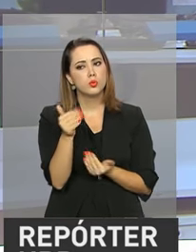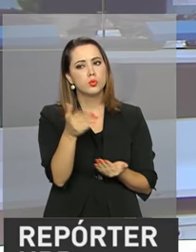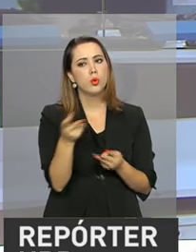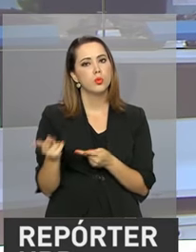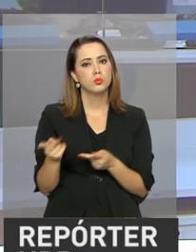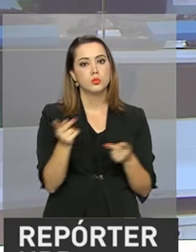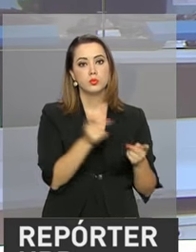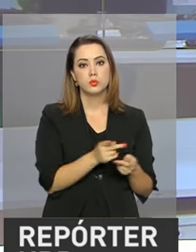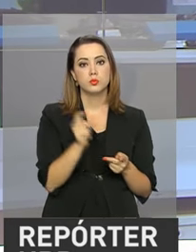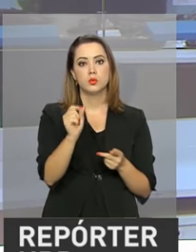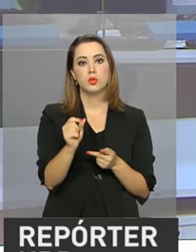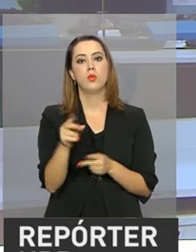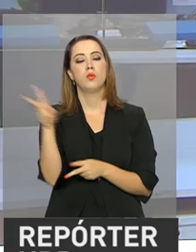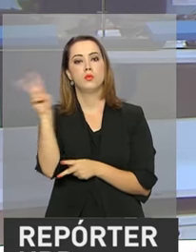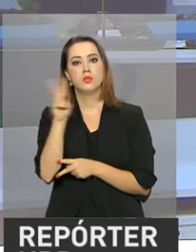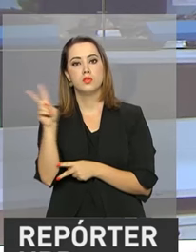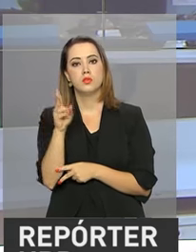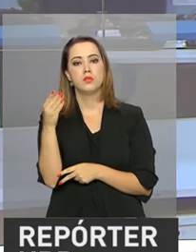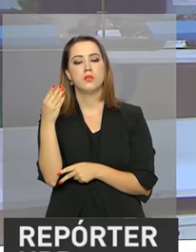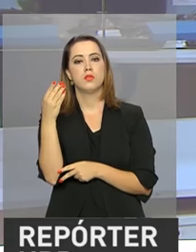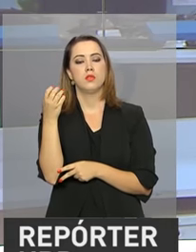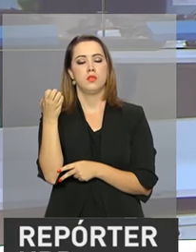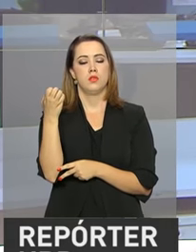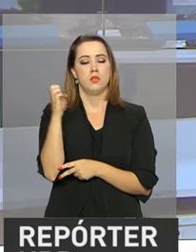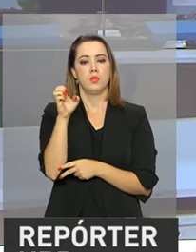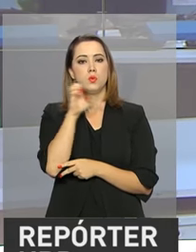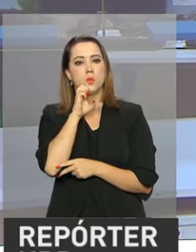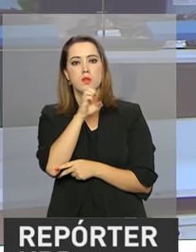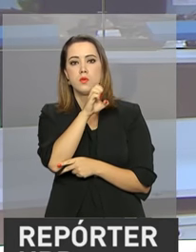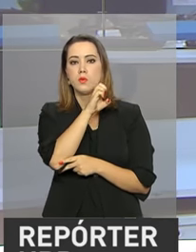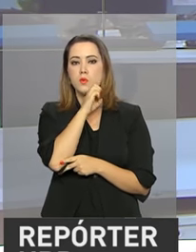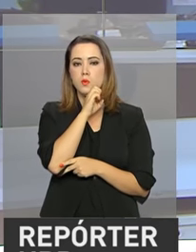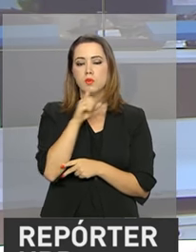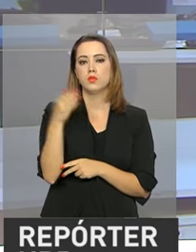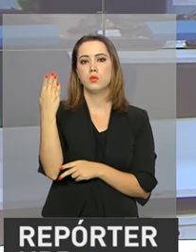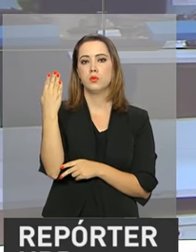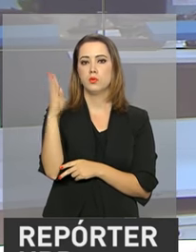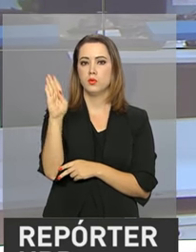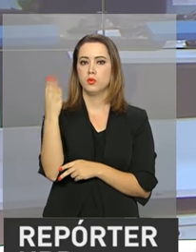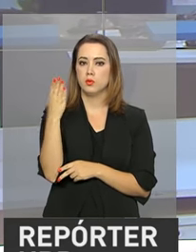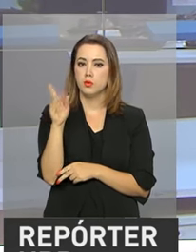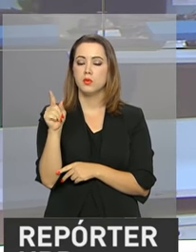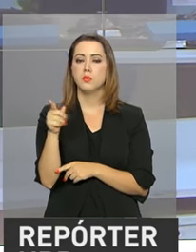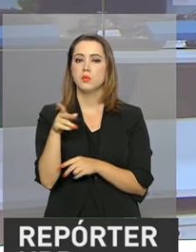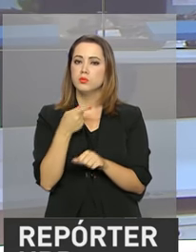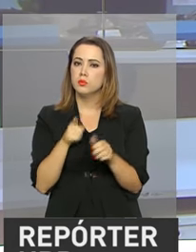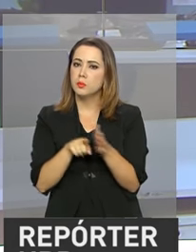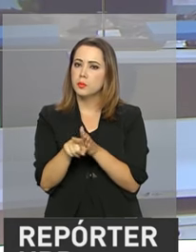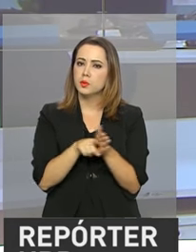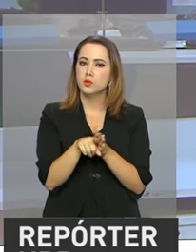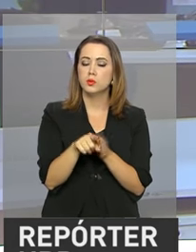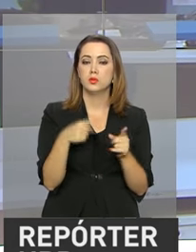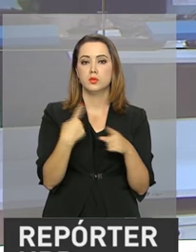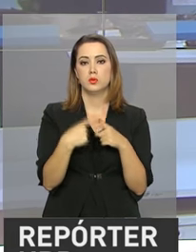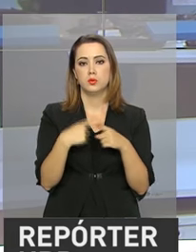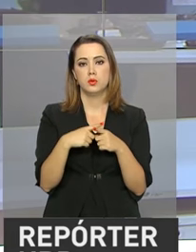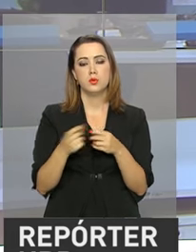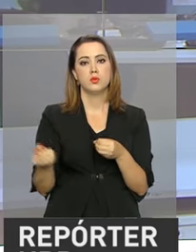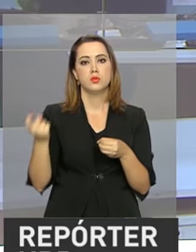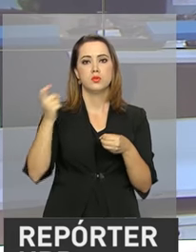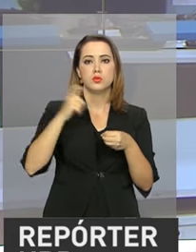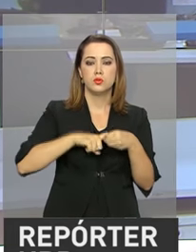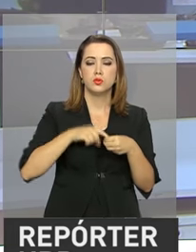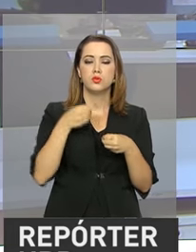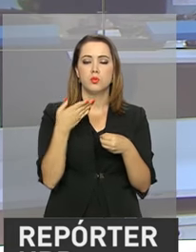na Venezuela, no Equador e na Bolívia para consulta. A medida foi tomada em resposta à decisão desses governos de chamar de volta